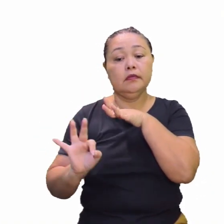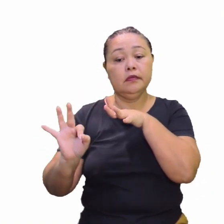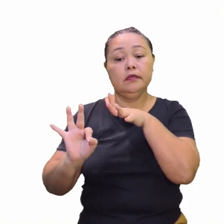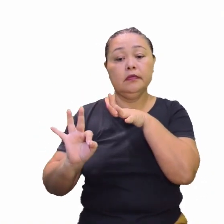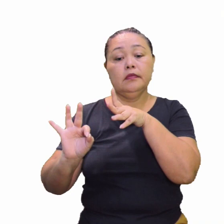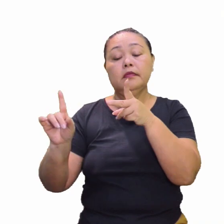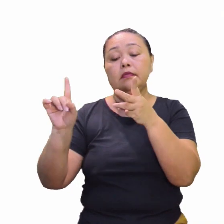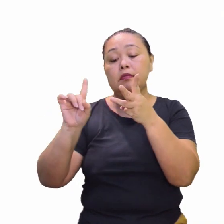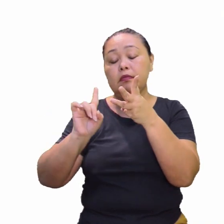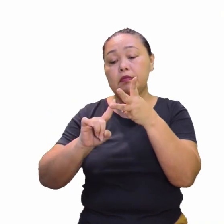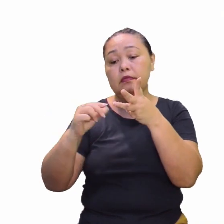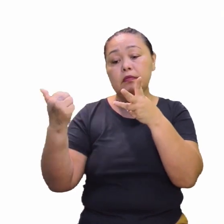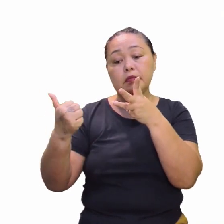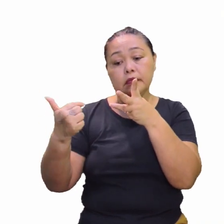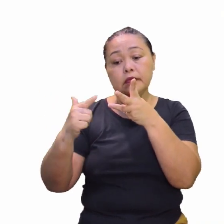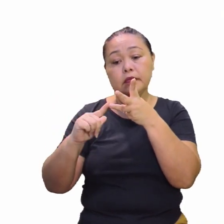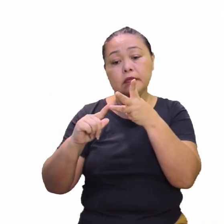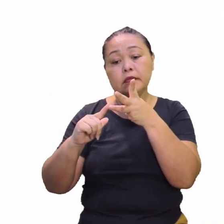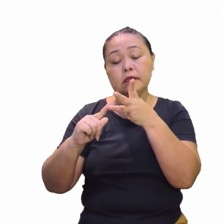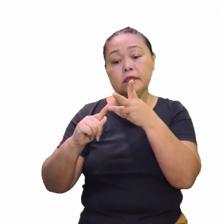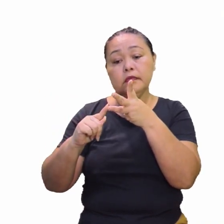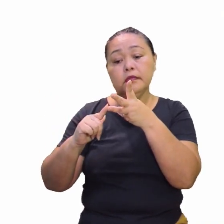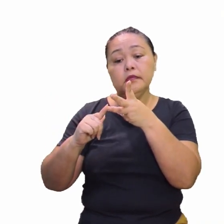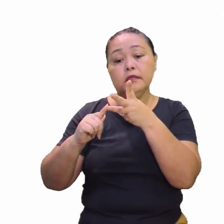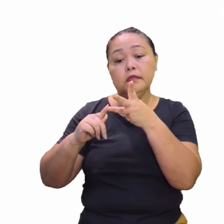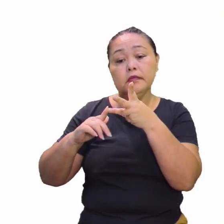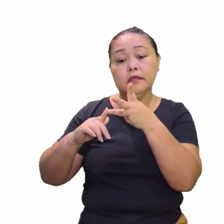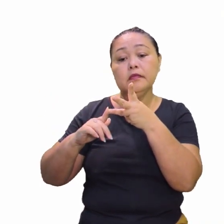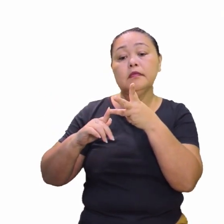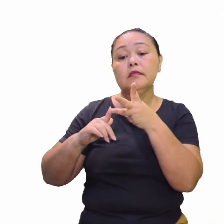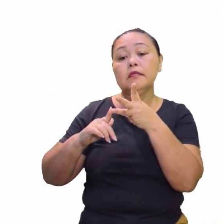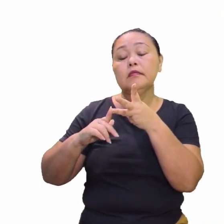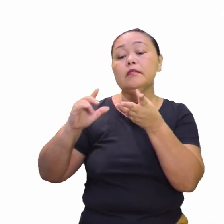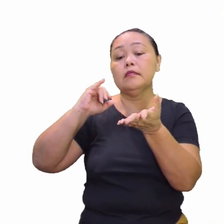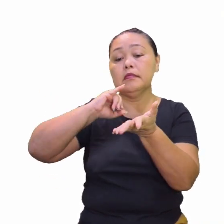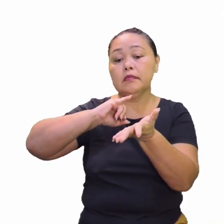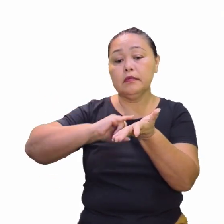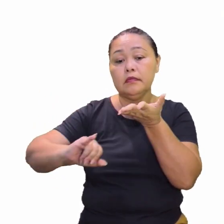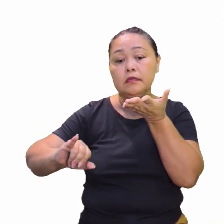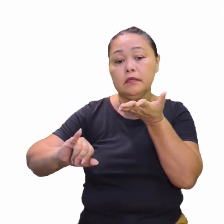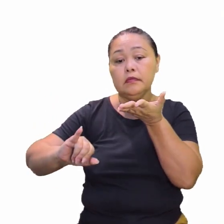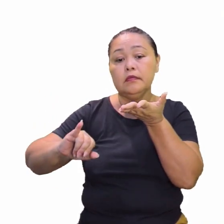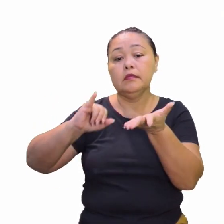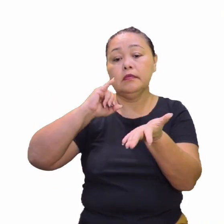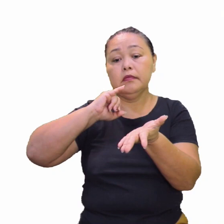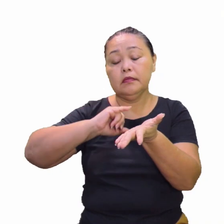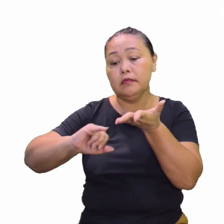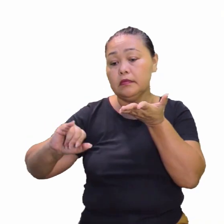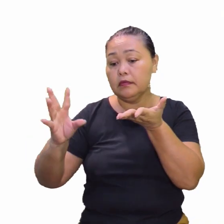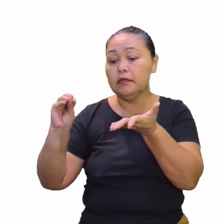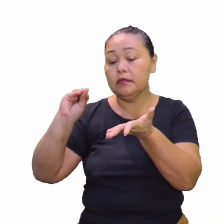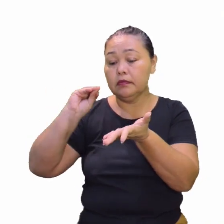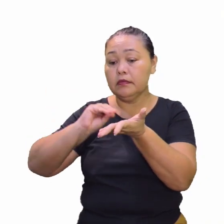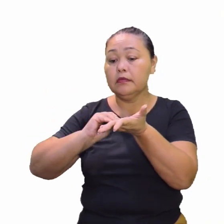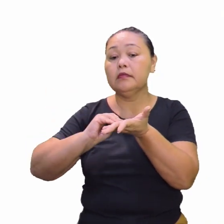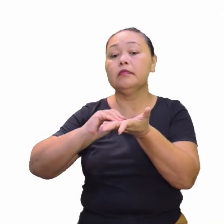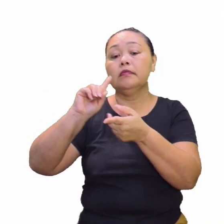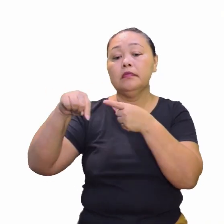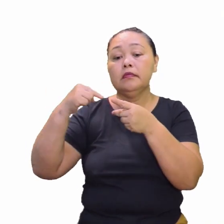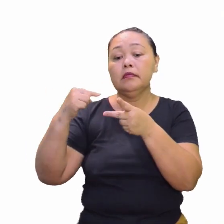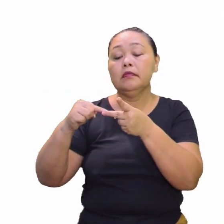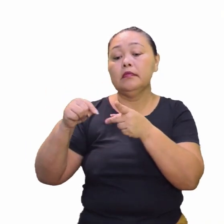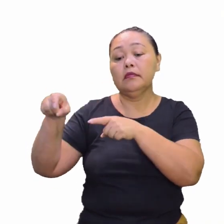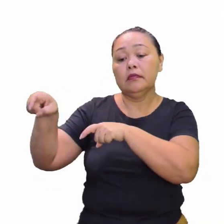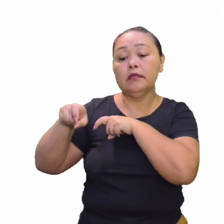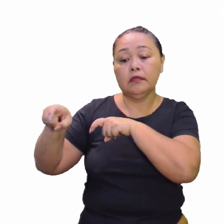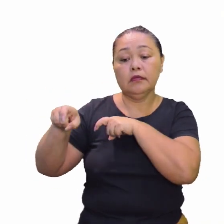18%. Na terceira posição, a gente vai ter os impostos contribuindo para o PIB, a composição do PIB. E depois a